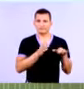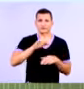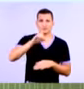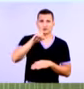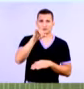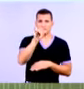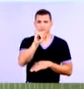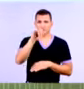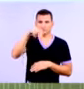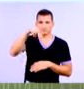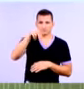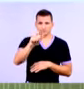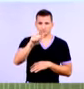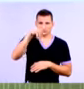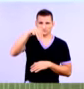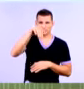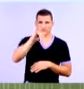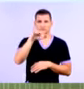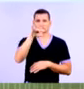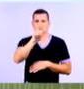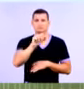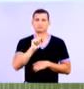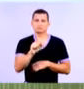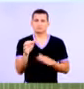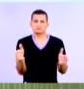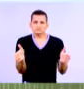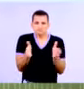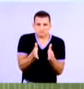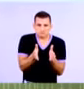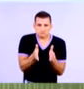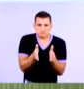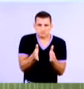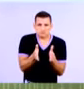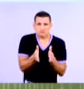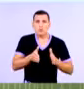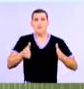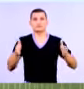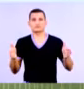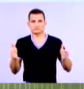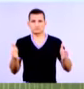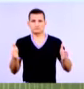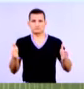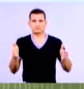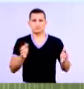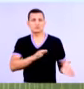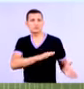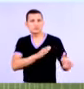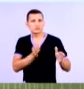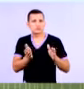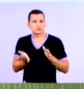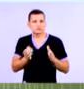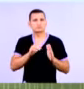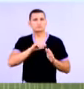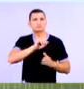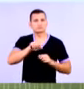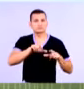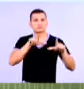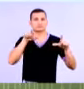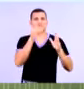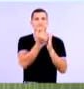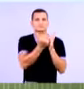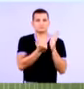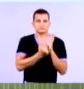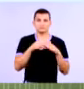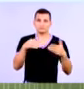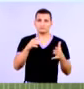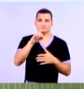de poder aumentar ou encolher durante a execução do meu programa. Então, na minha alocação dinâmica, ela tem a grande vantagem de